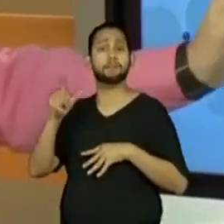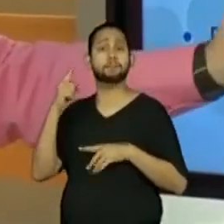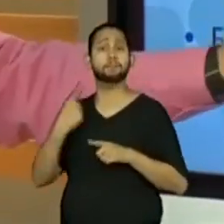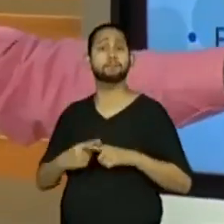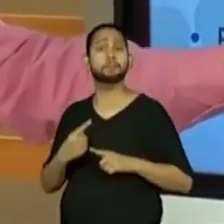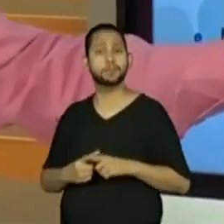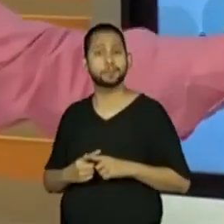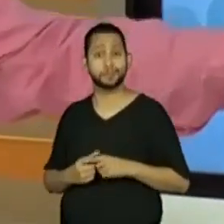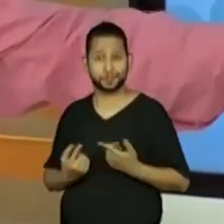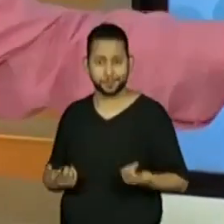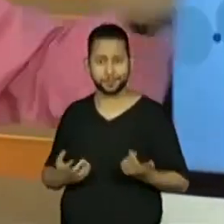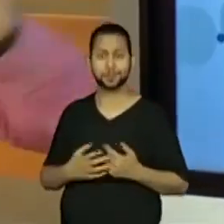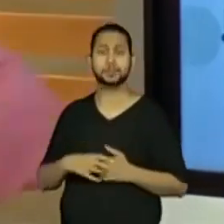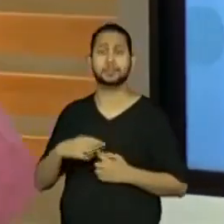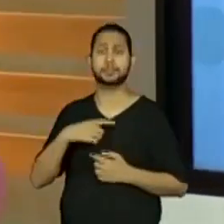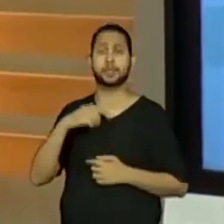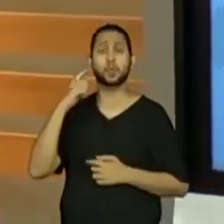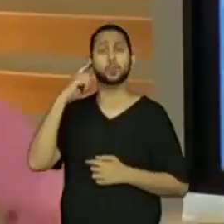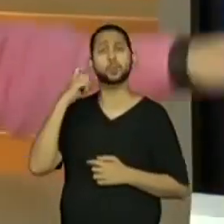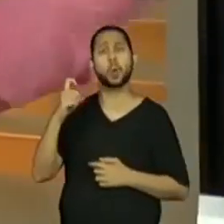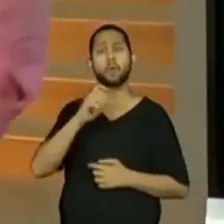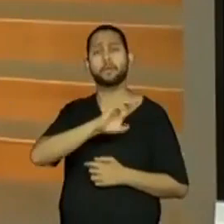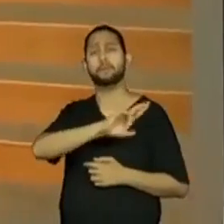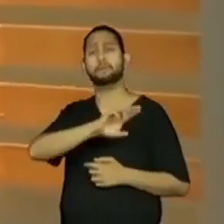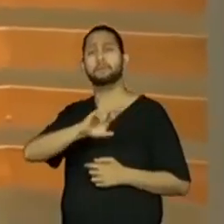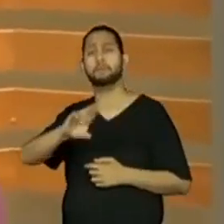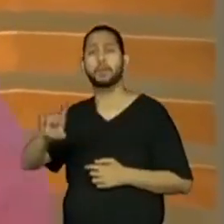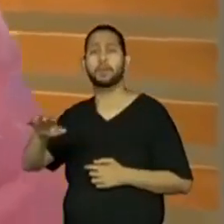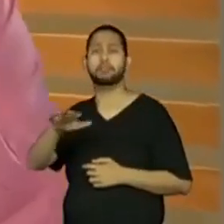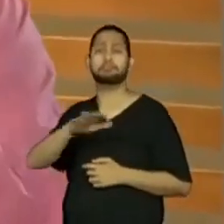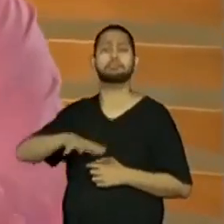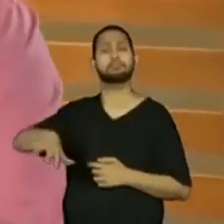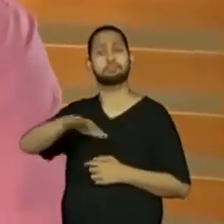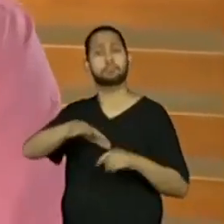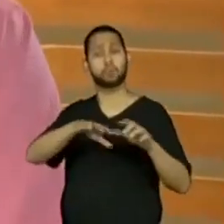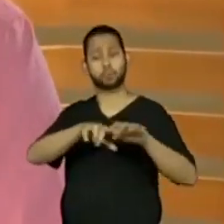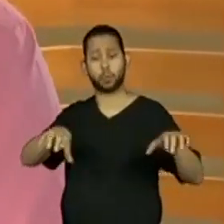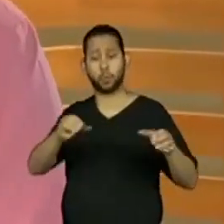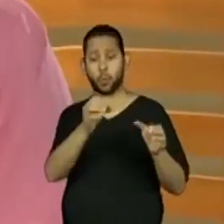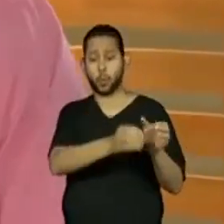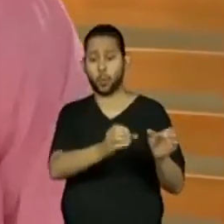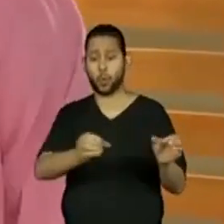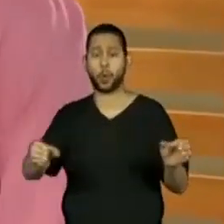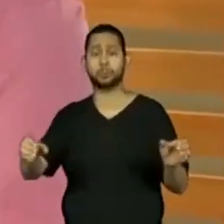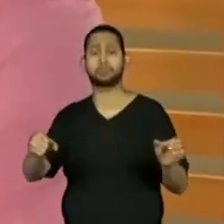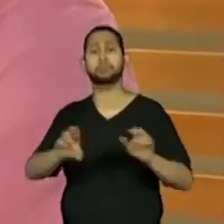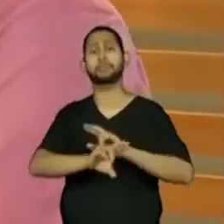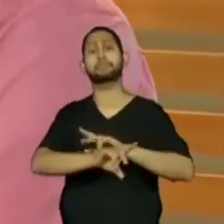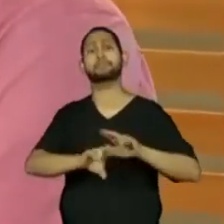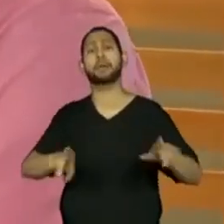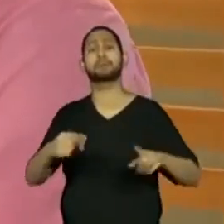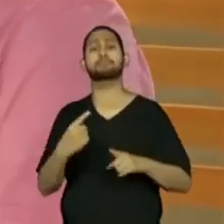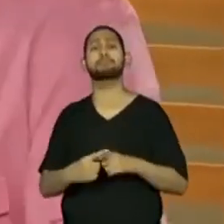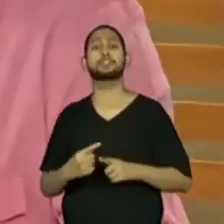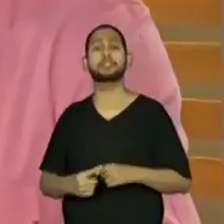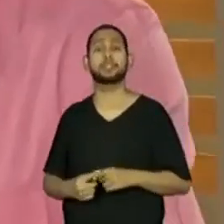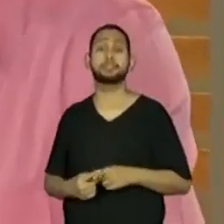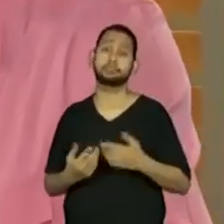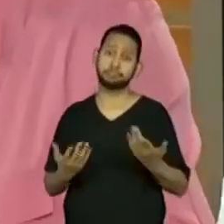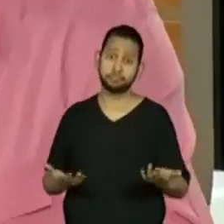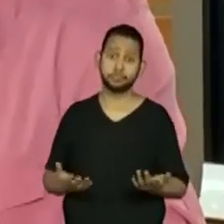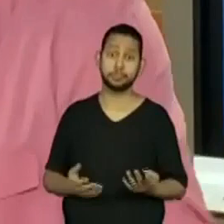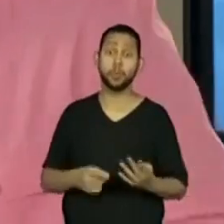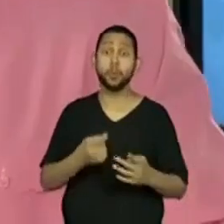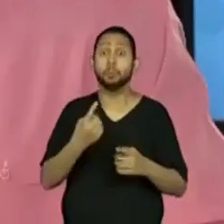que surgem sons diferentes desses copos que são